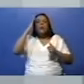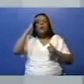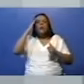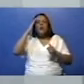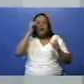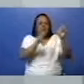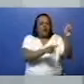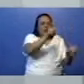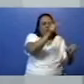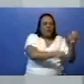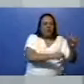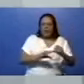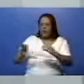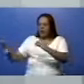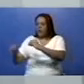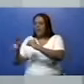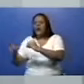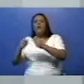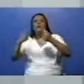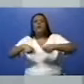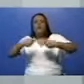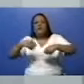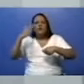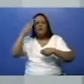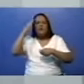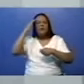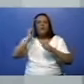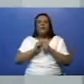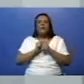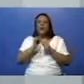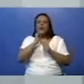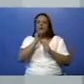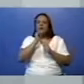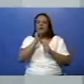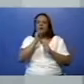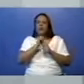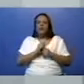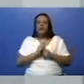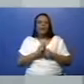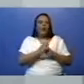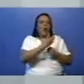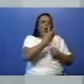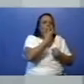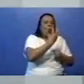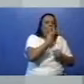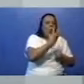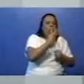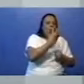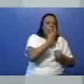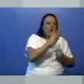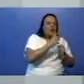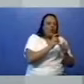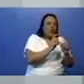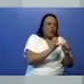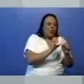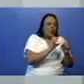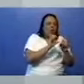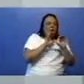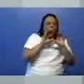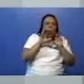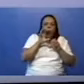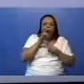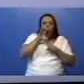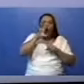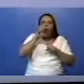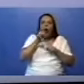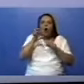Bom, a concordância verbal, então. Olha lá. O cachorro late. Eu tenho o meu verbo late, o verbo latir. Eu